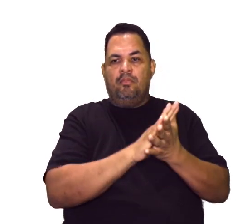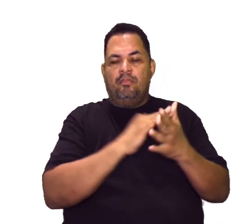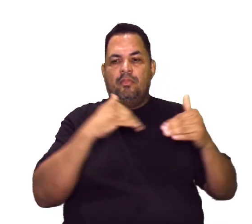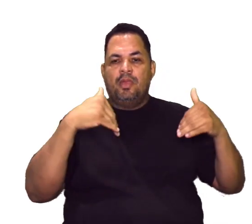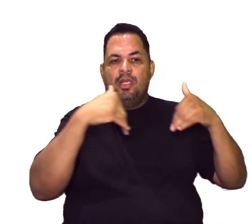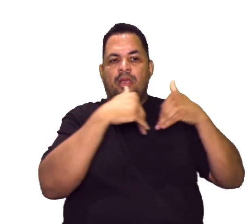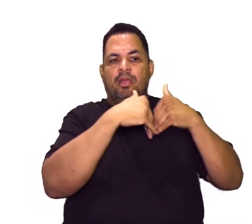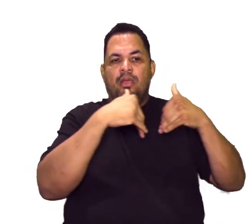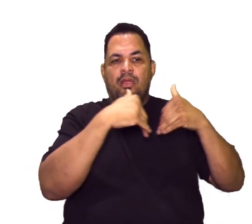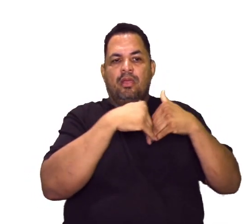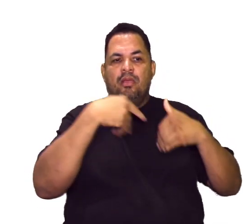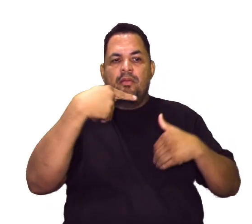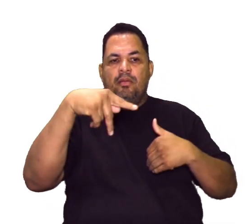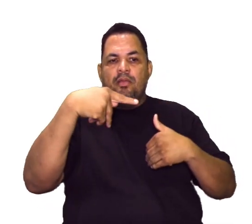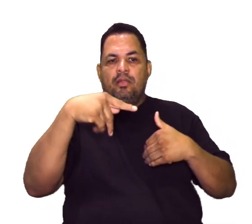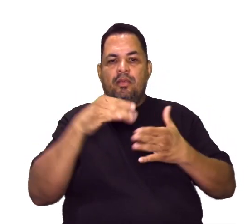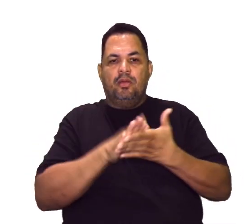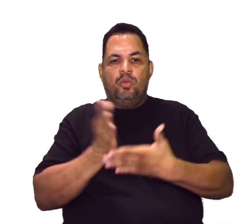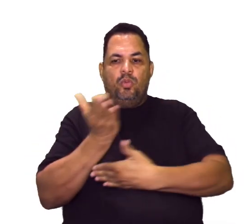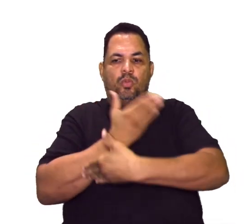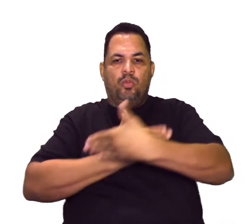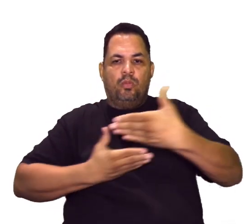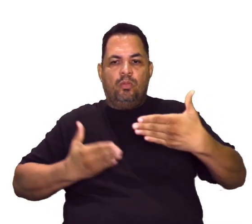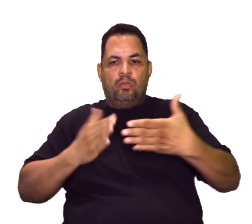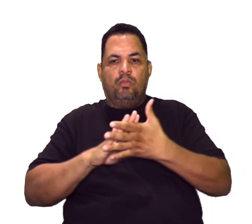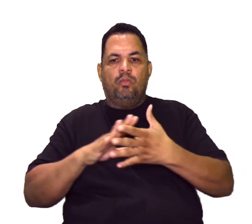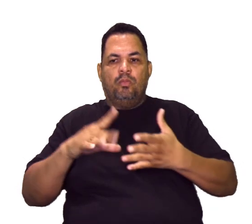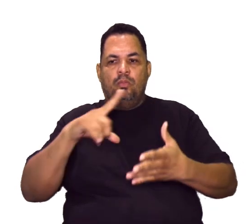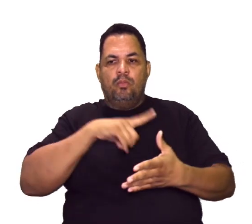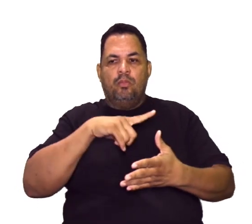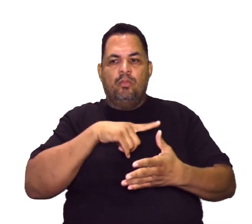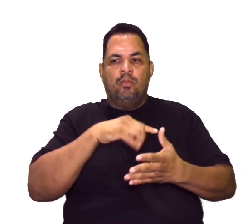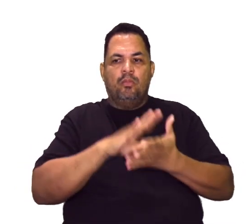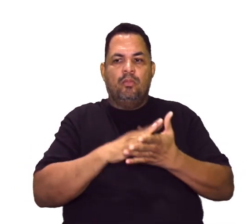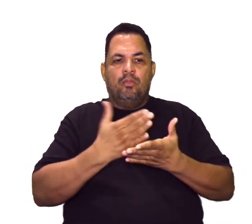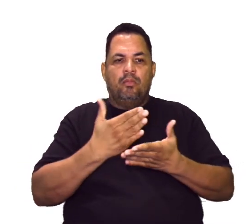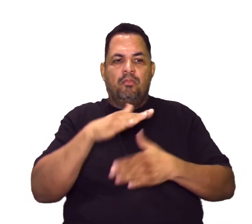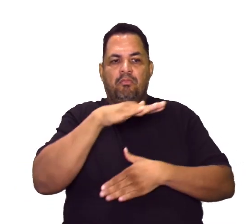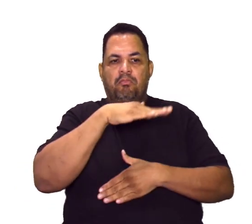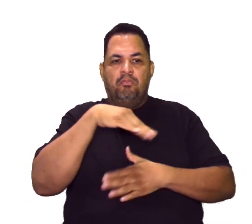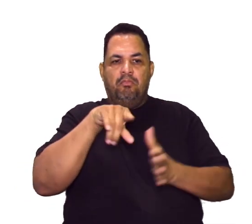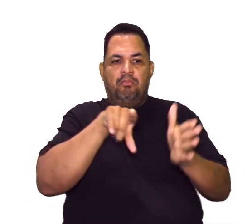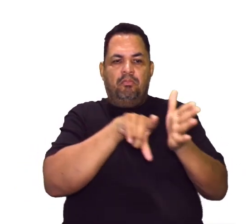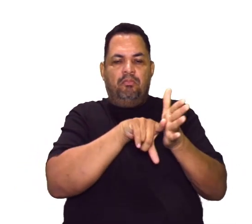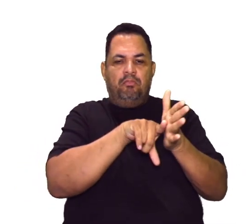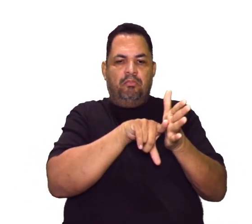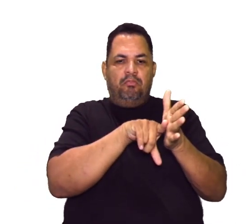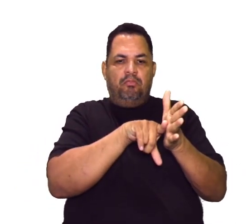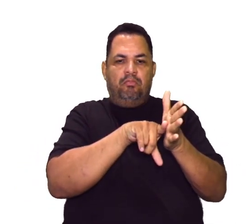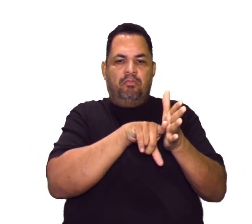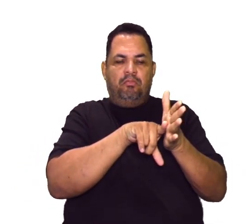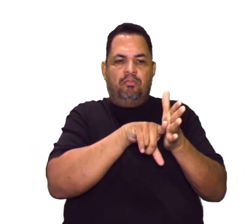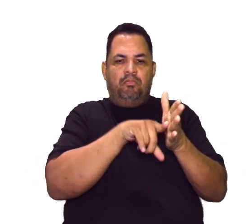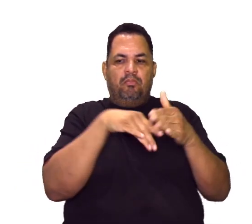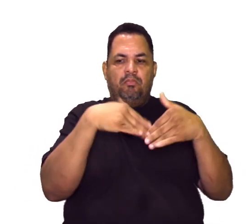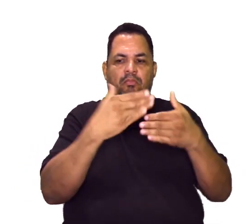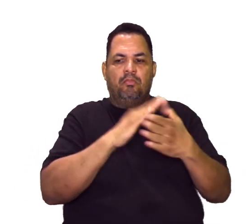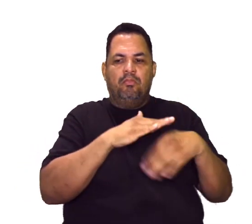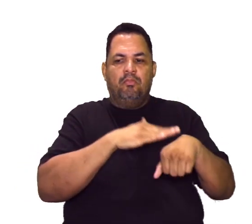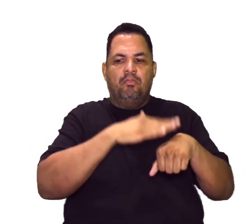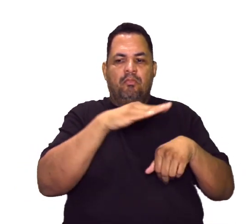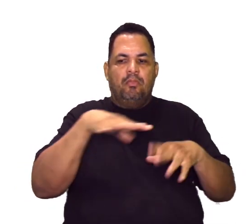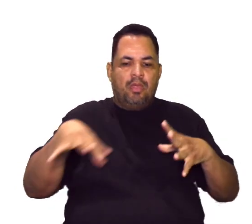de elétrons compartilhados, adquirindo um caráter parcial negativo. Quer dizer, quanto